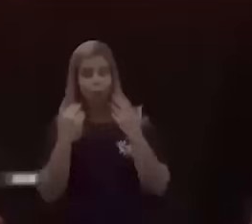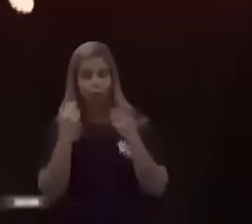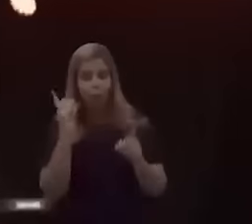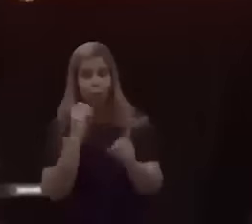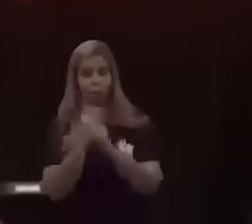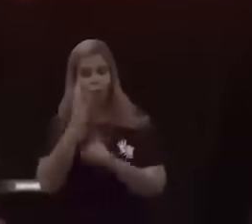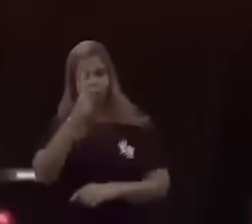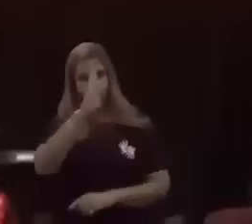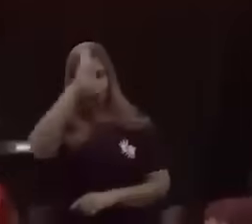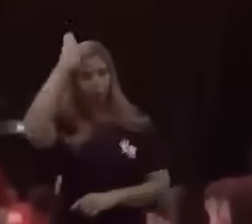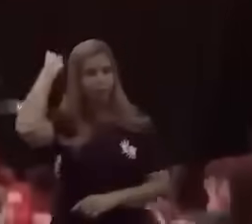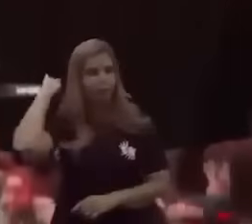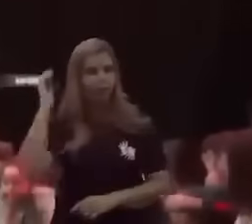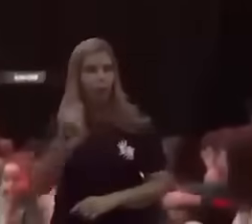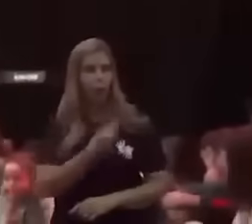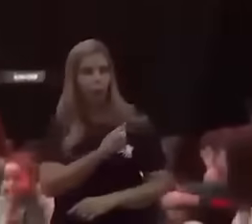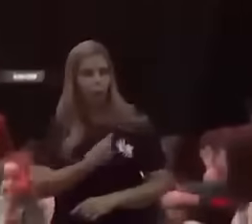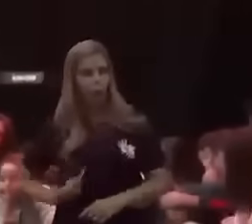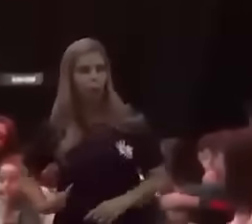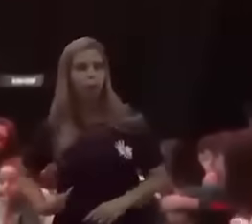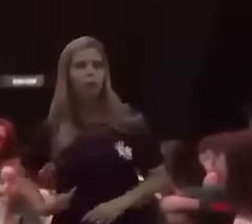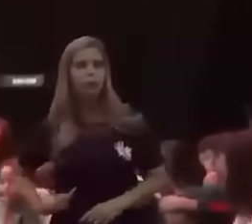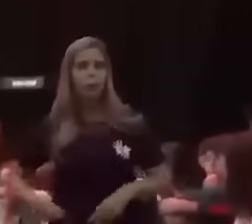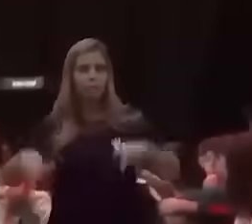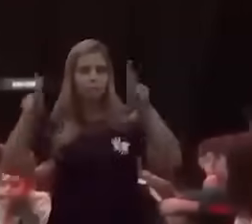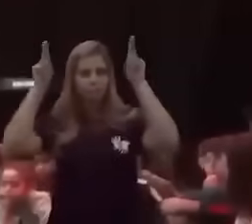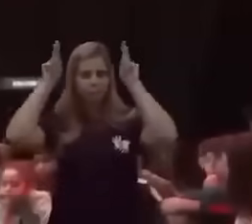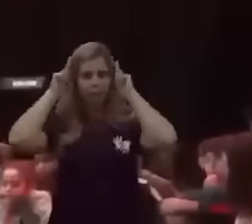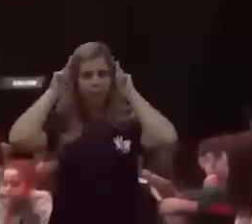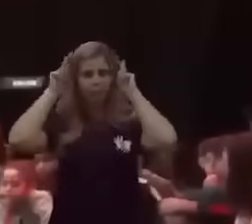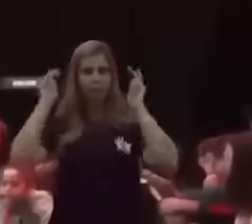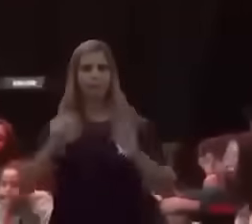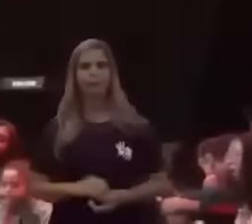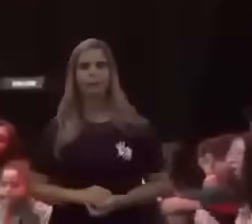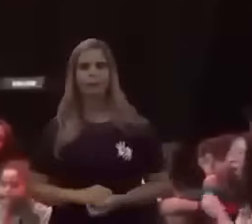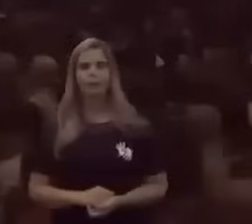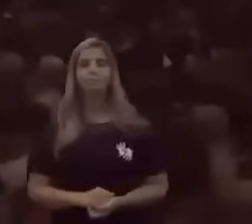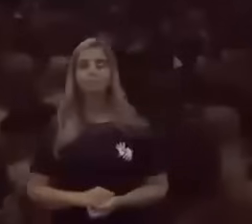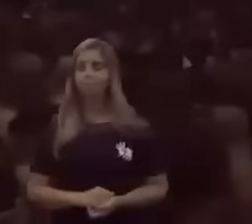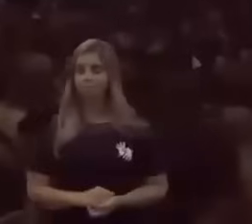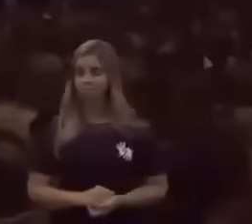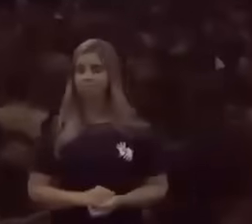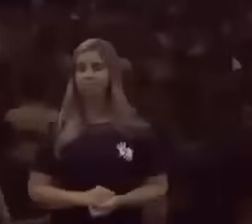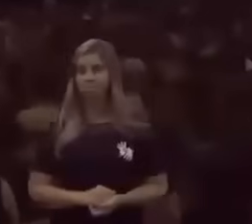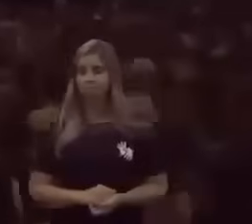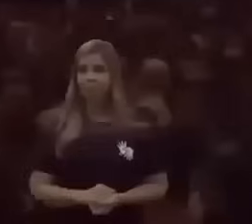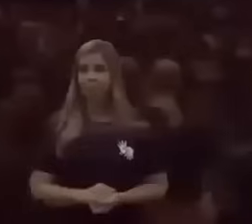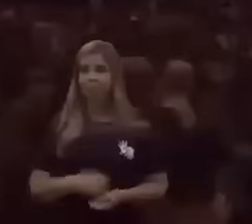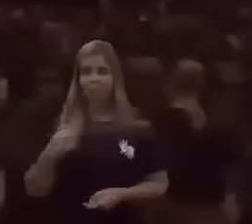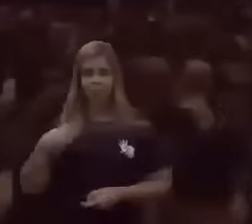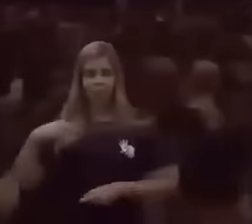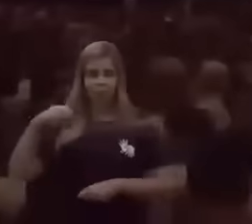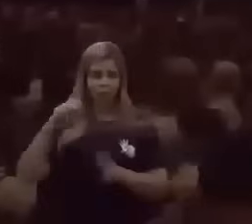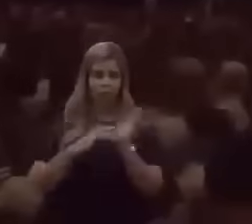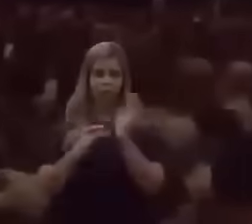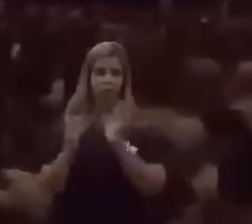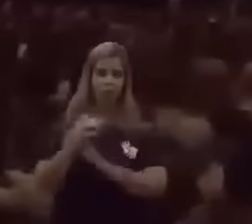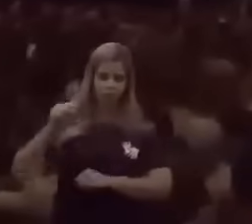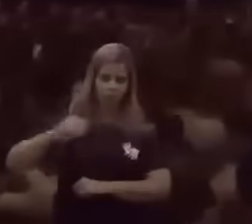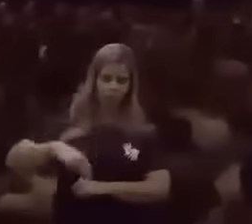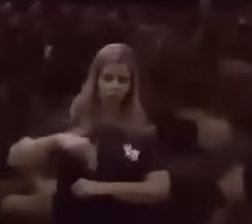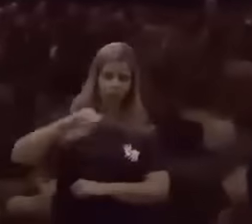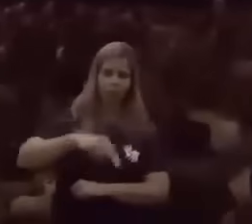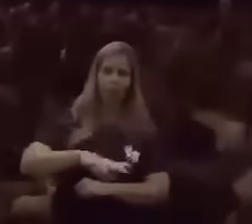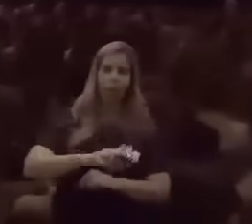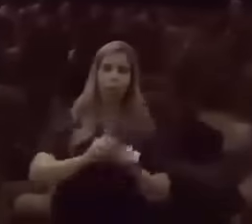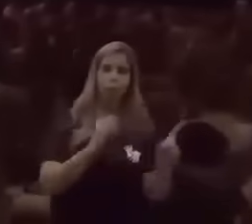e perturbado é o governador Pôncio Pilatos. Ele está firme, resoluto. Ele caminha para a cruz, as mulheres